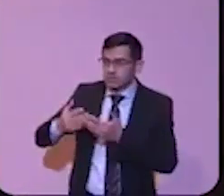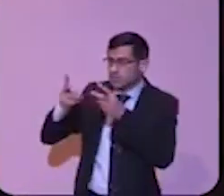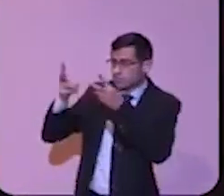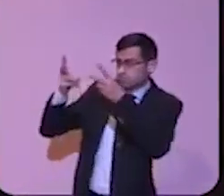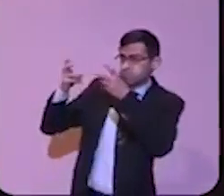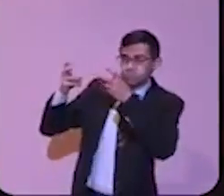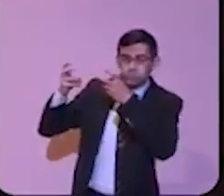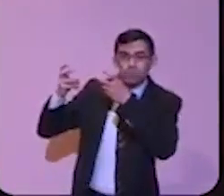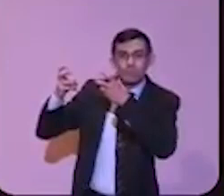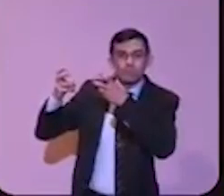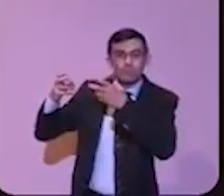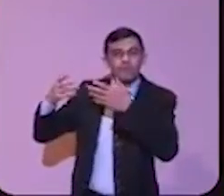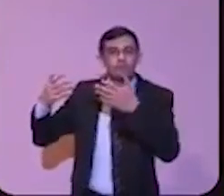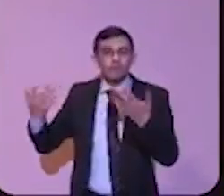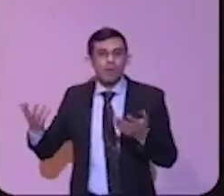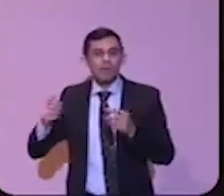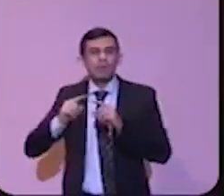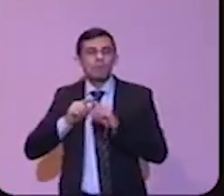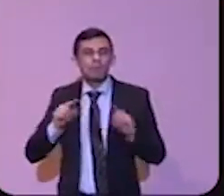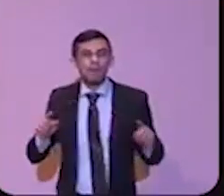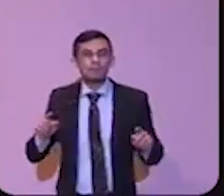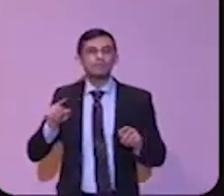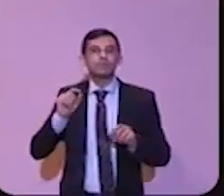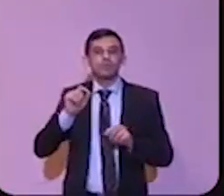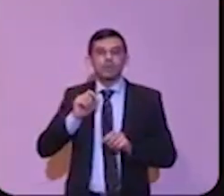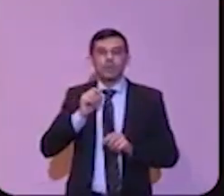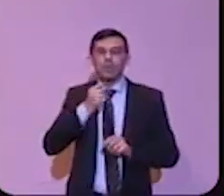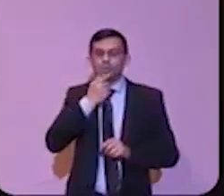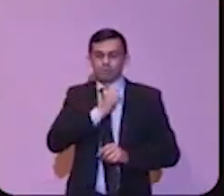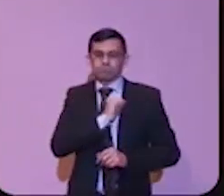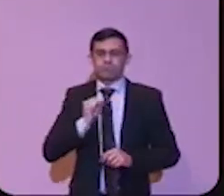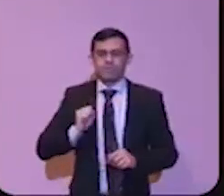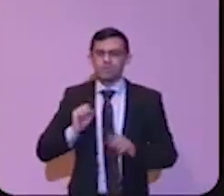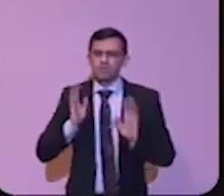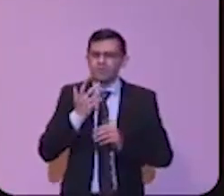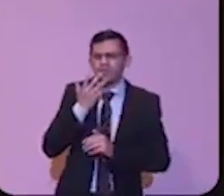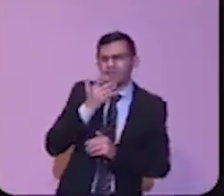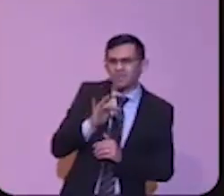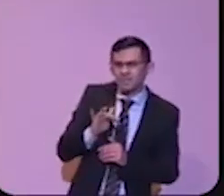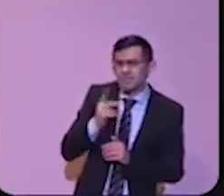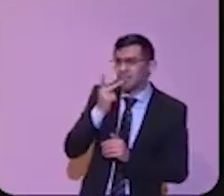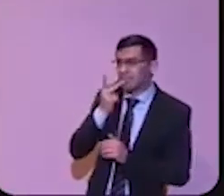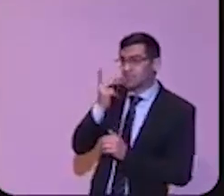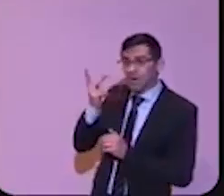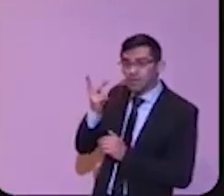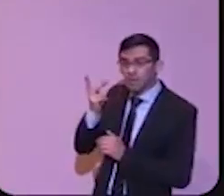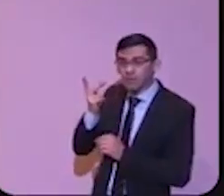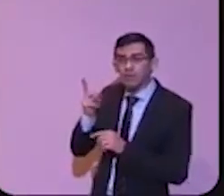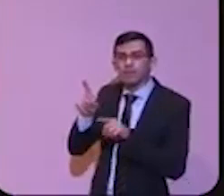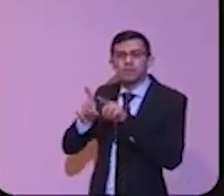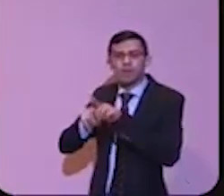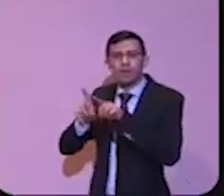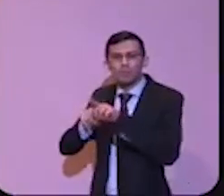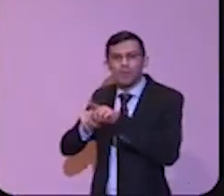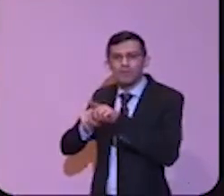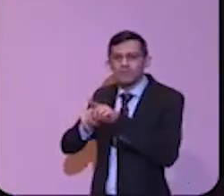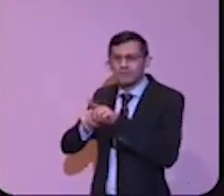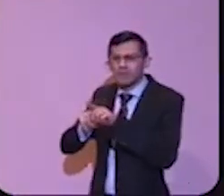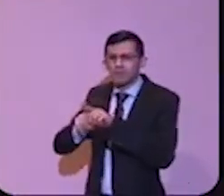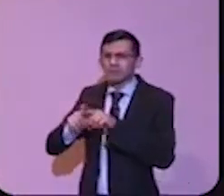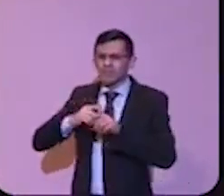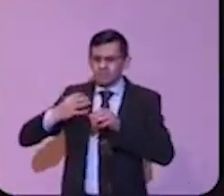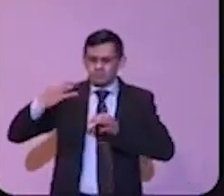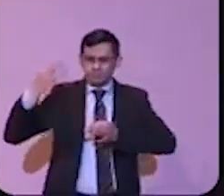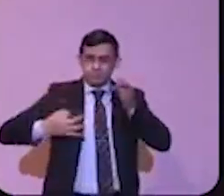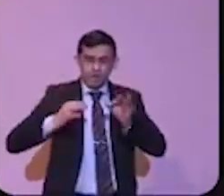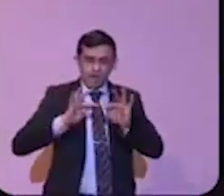está ouvindo. Só que quando Samuel, já na sua infância, diz isso, ele ouve uma palavra de condenação